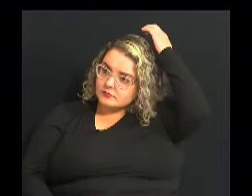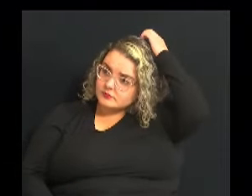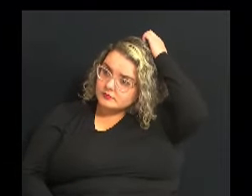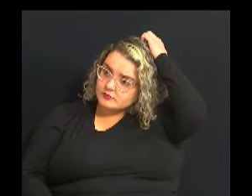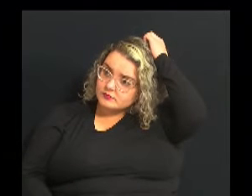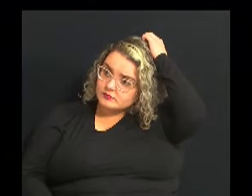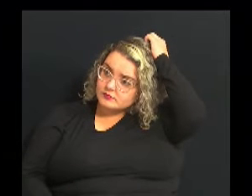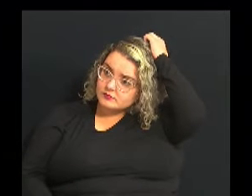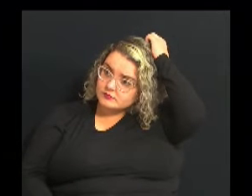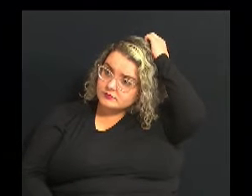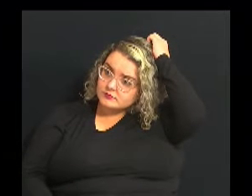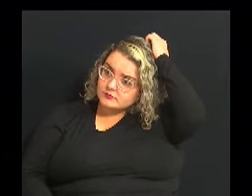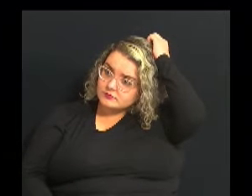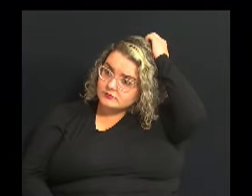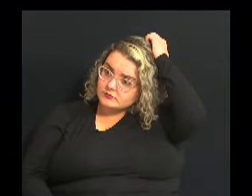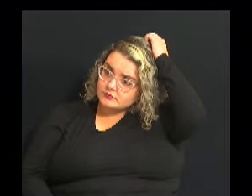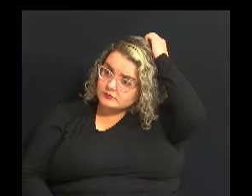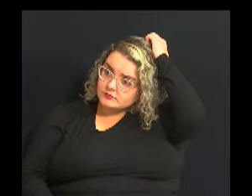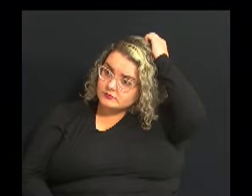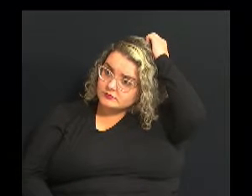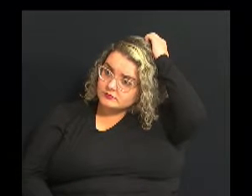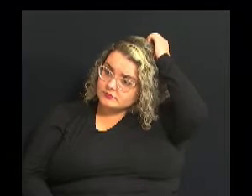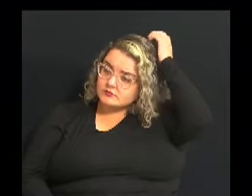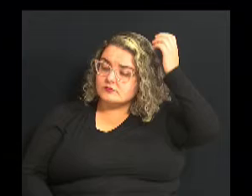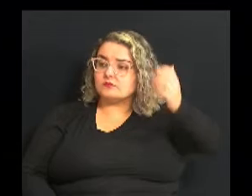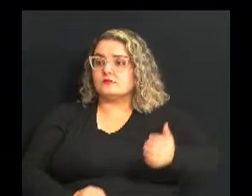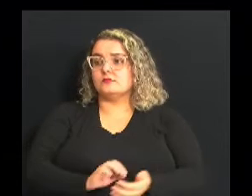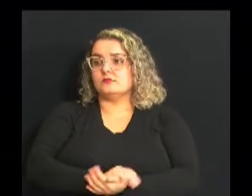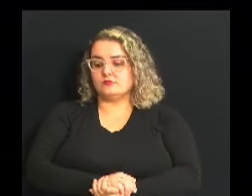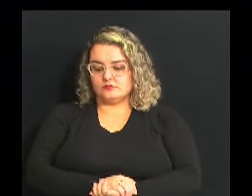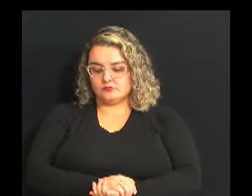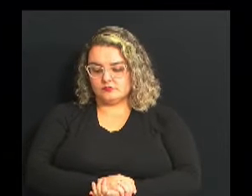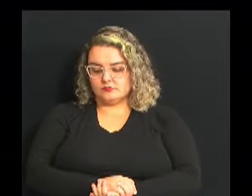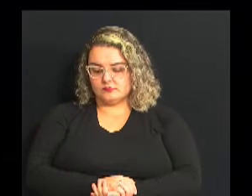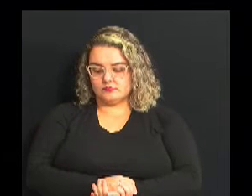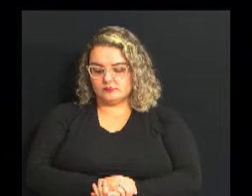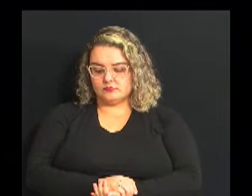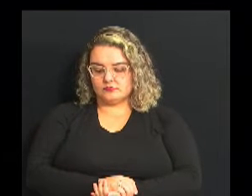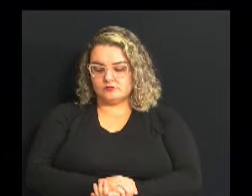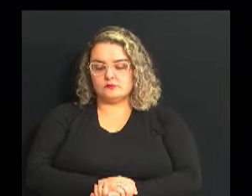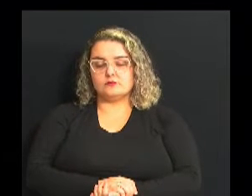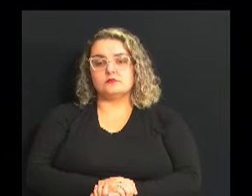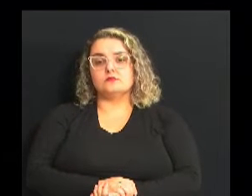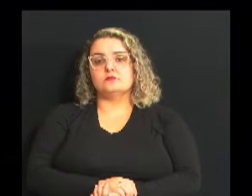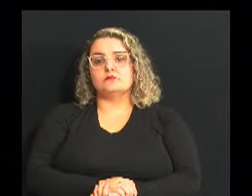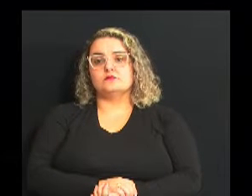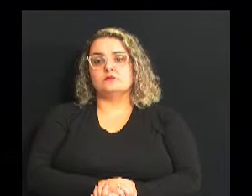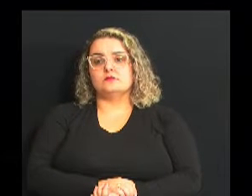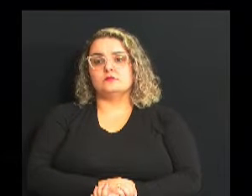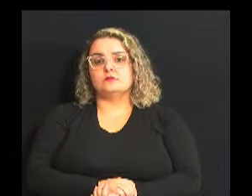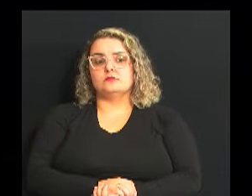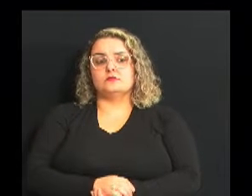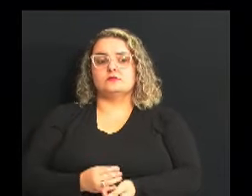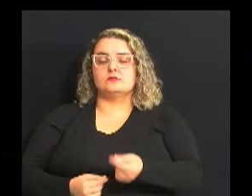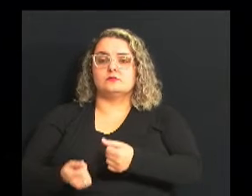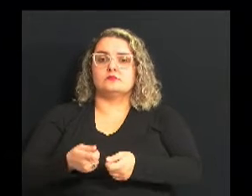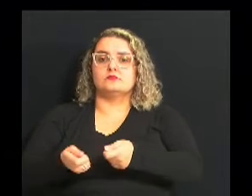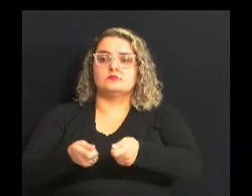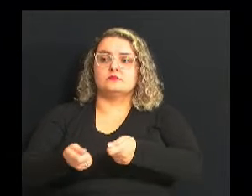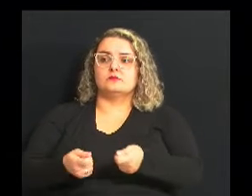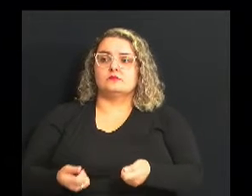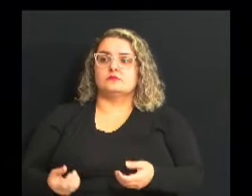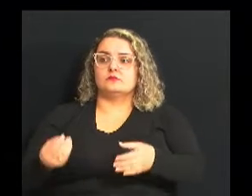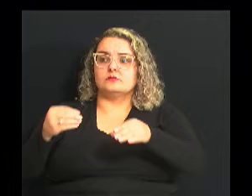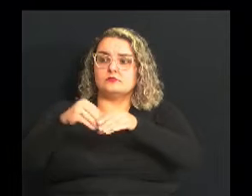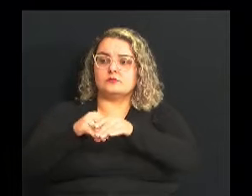a ver bastante com essa questão de economia, né, para a organização, de incluir todos esses formulários